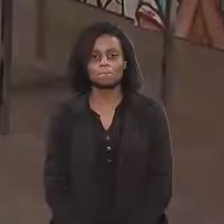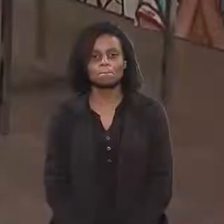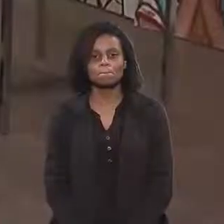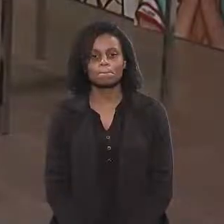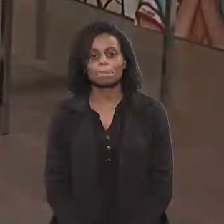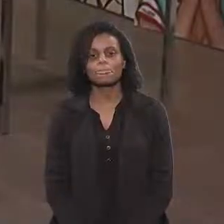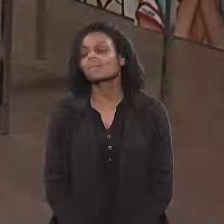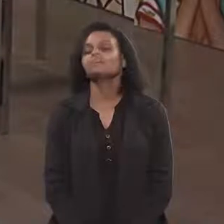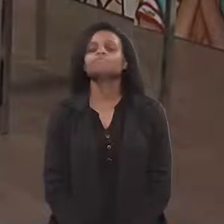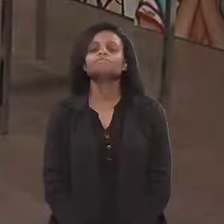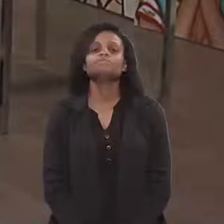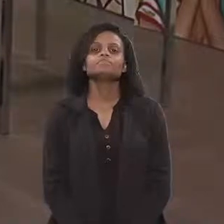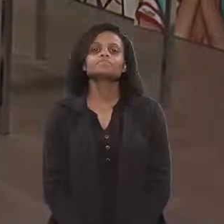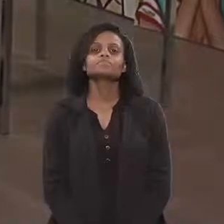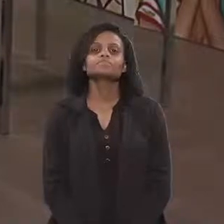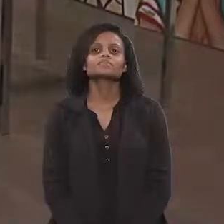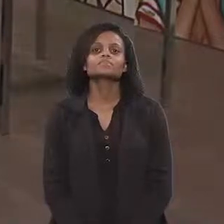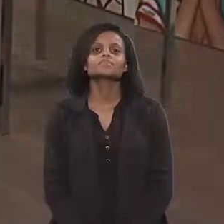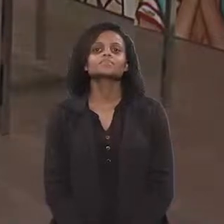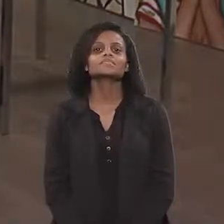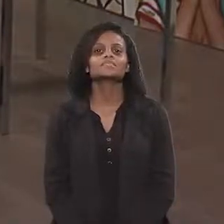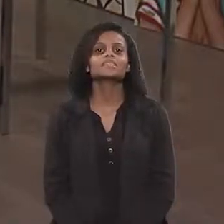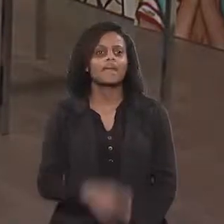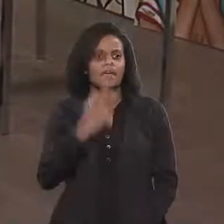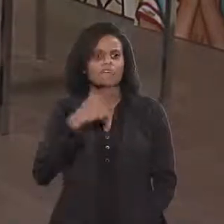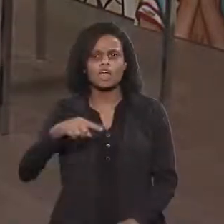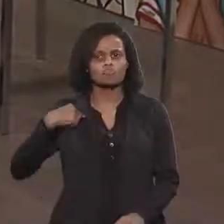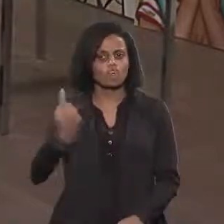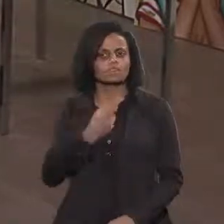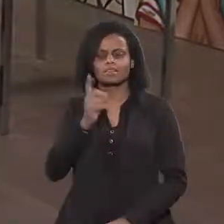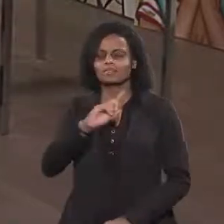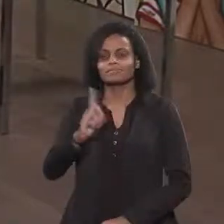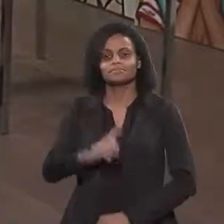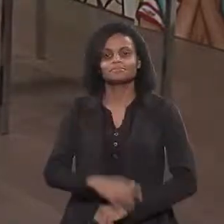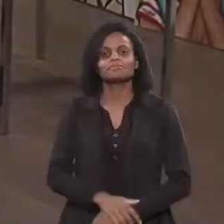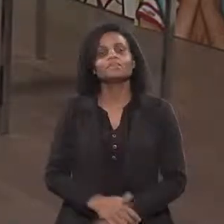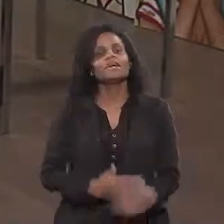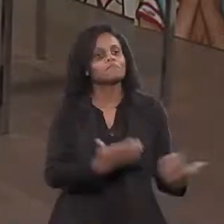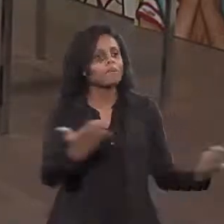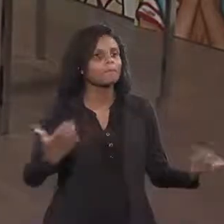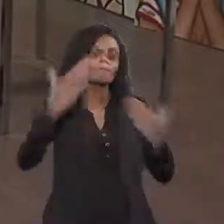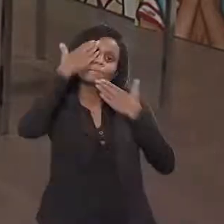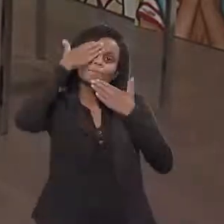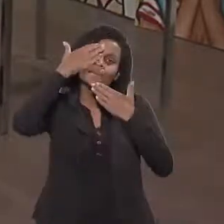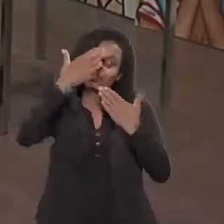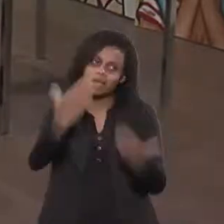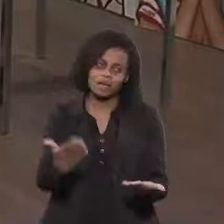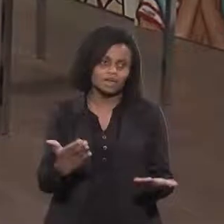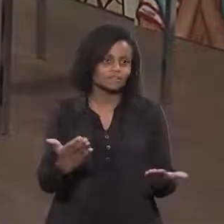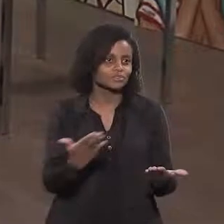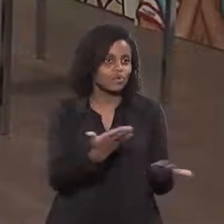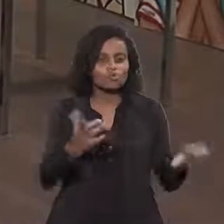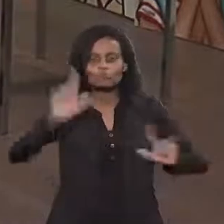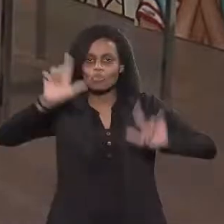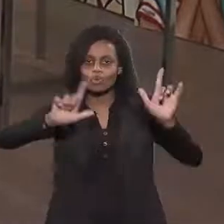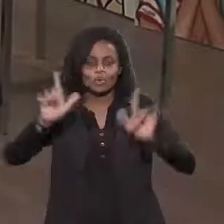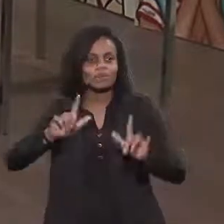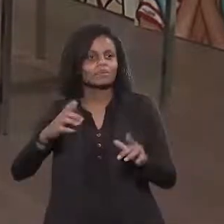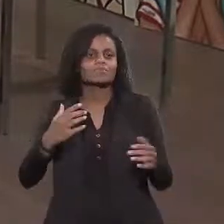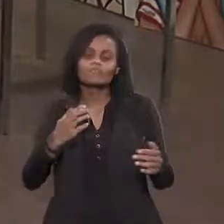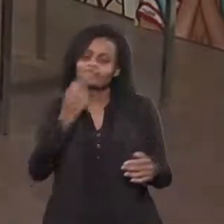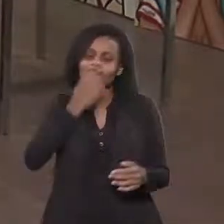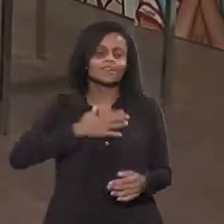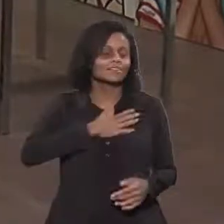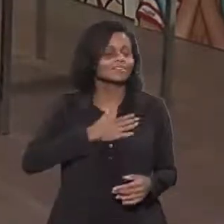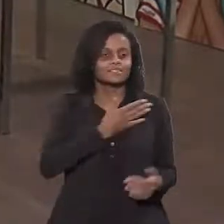né? Ninguém solta a mão. E não mexe comigo que eu não ando só. Gente, muito obrigada pela participação de